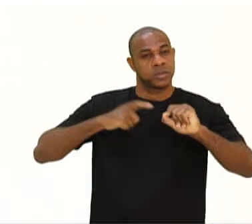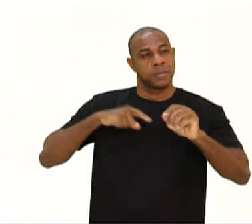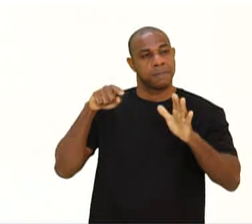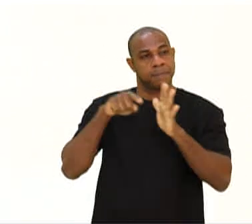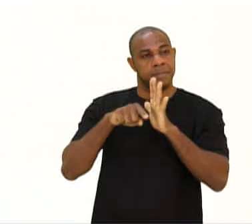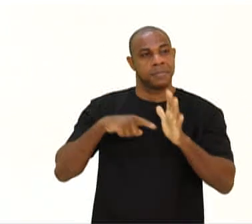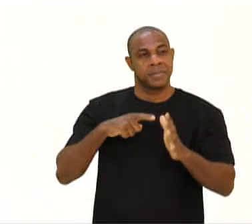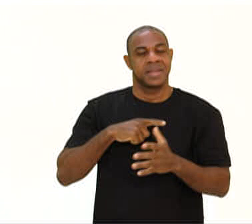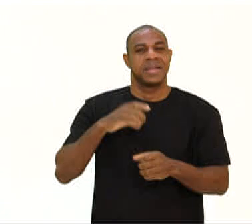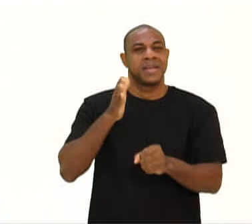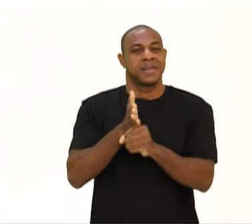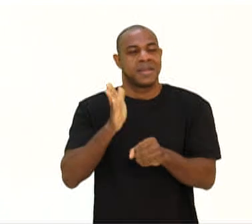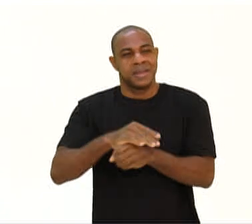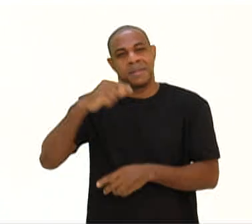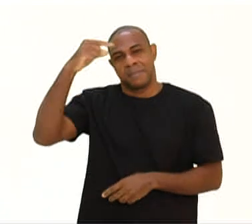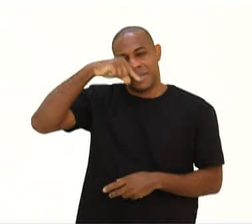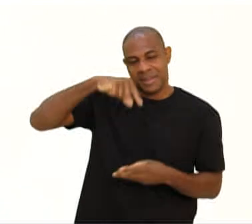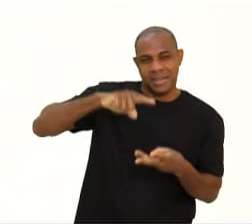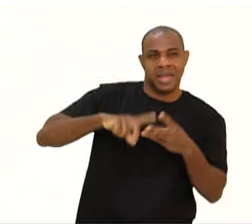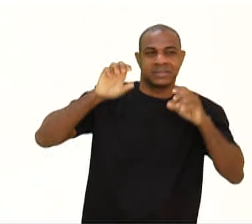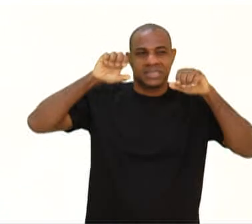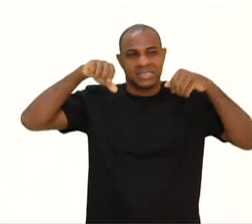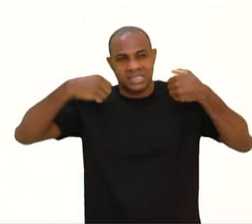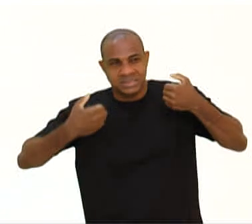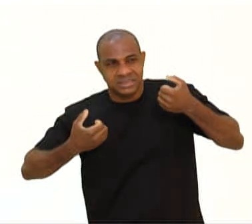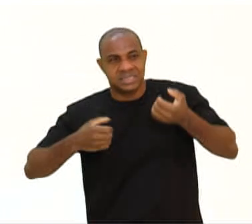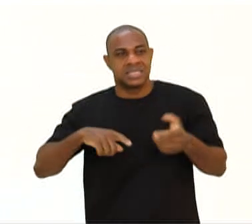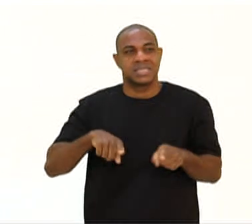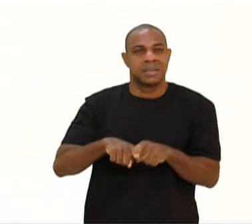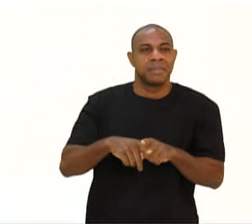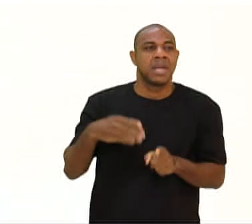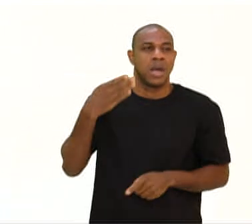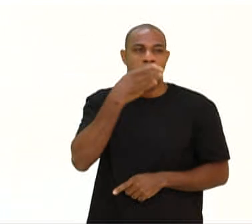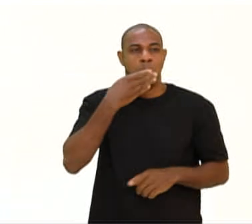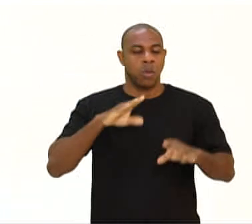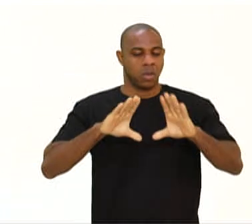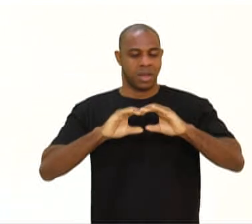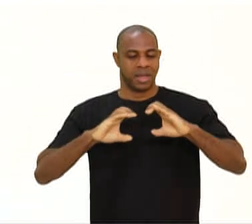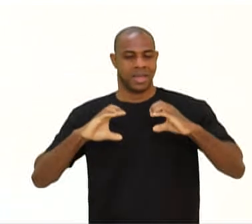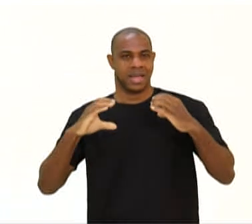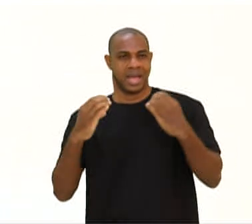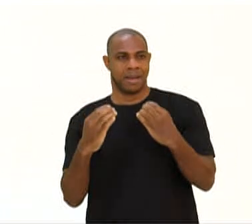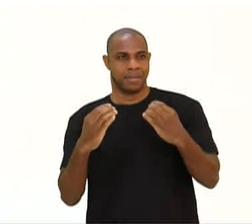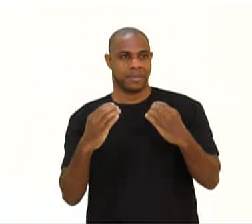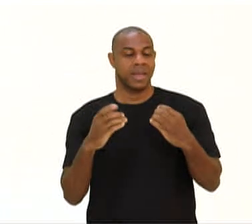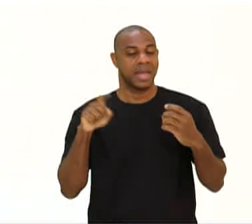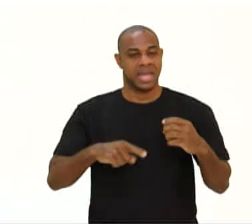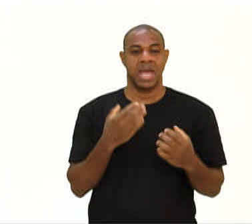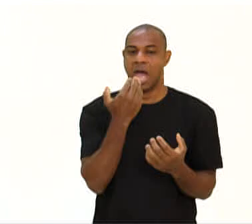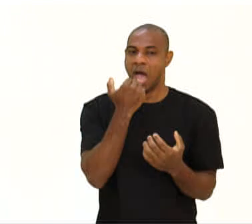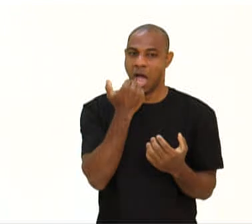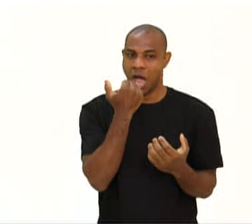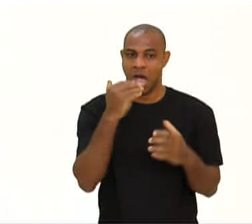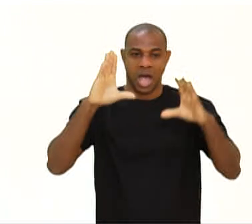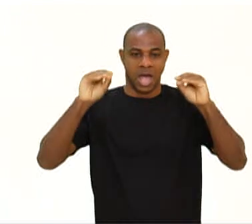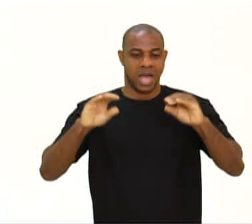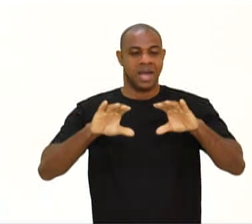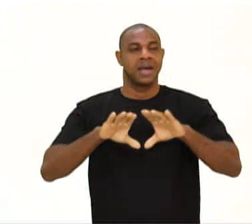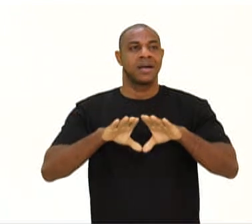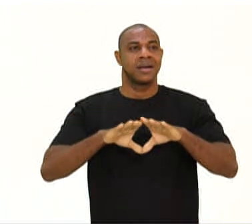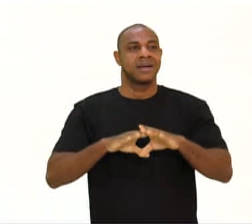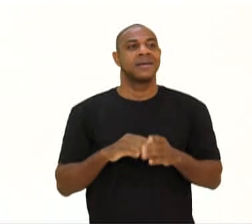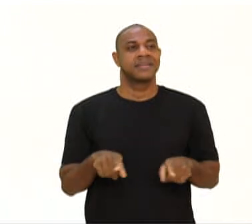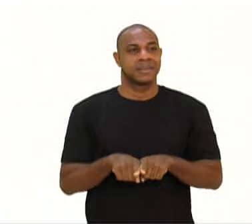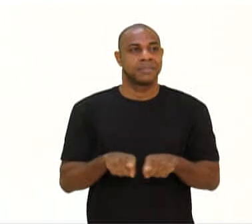peru, batata, milho, cranberry e a torta de abóbora são do jantar de Thanksgiving. A